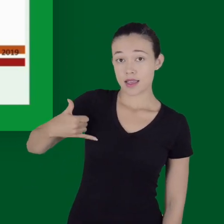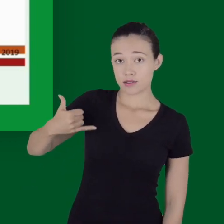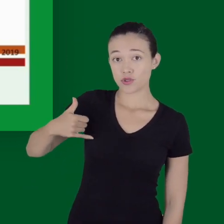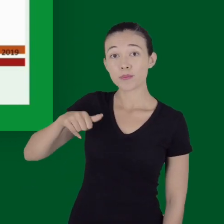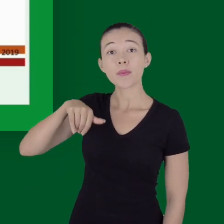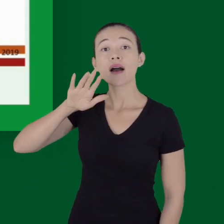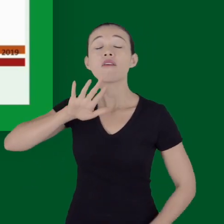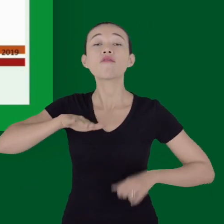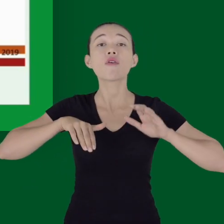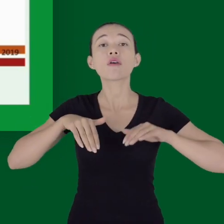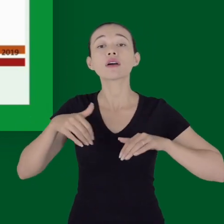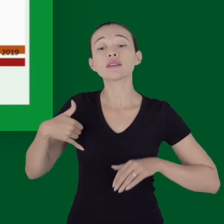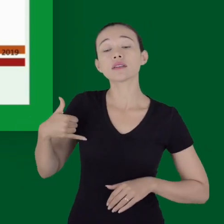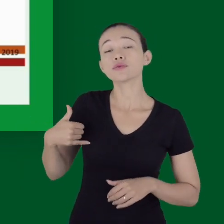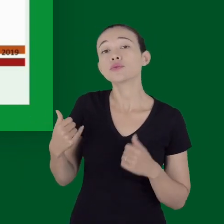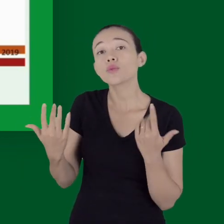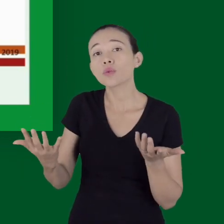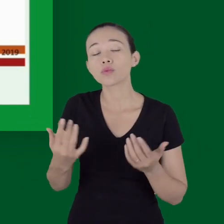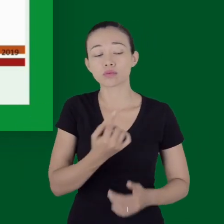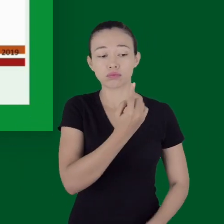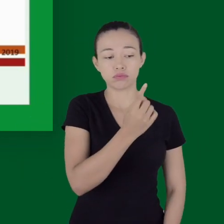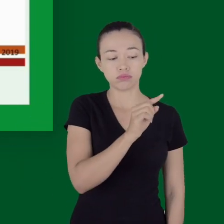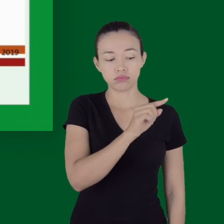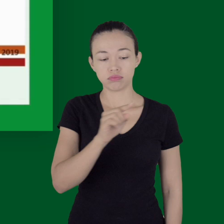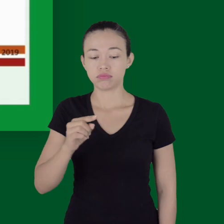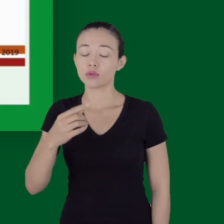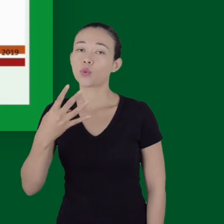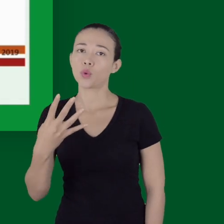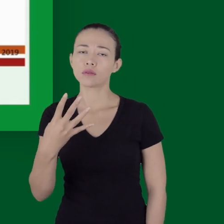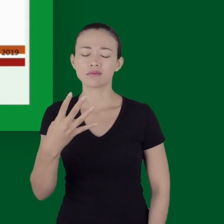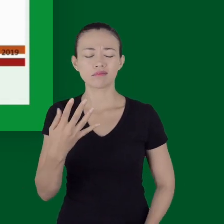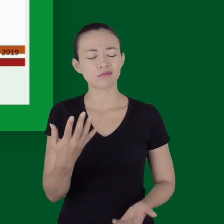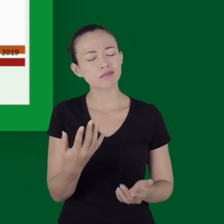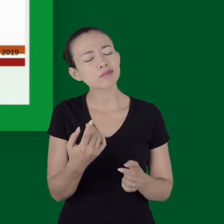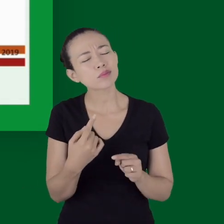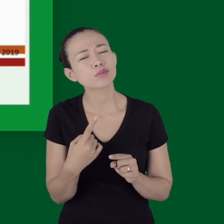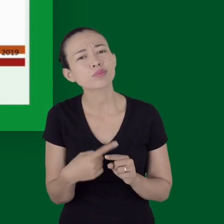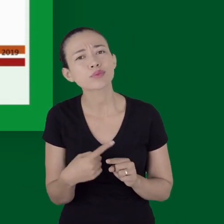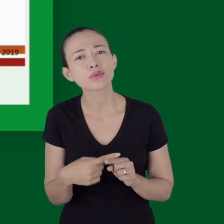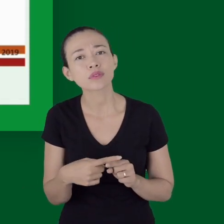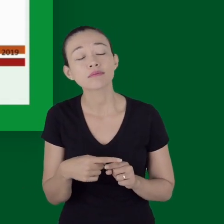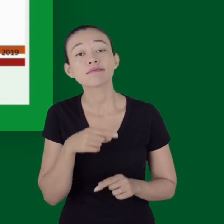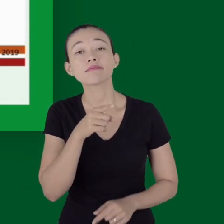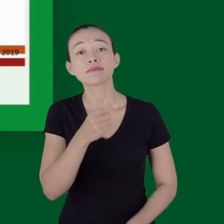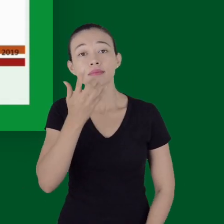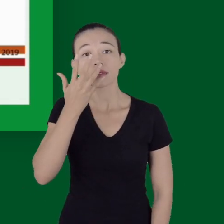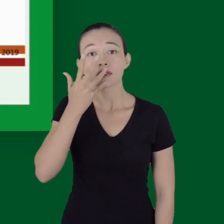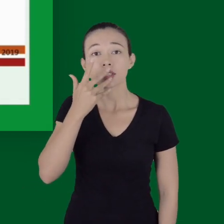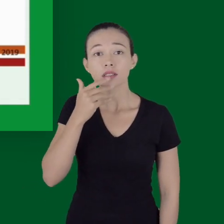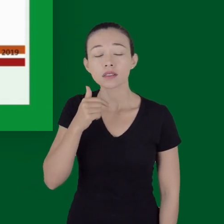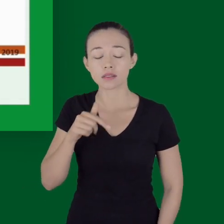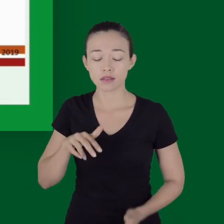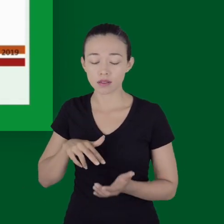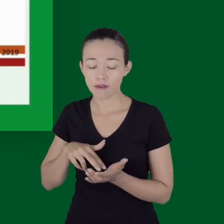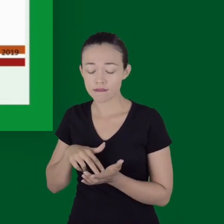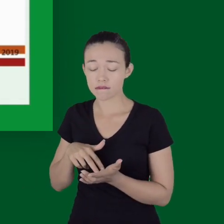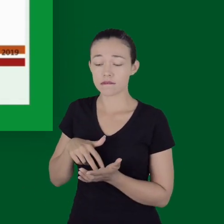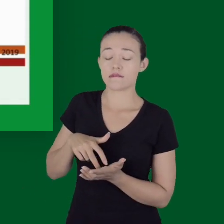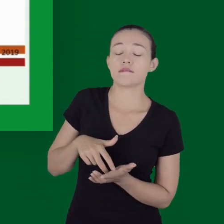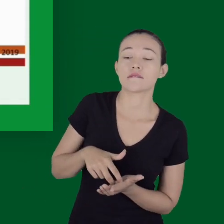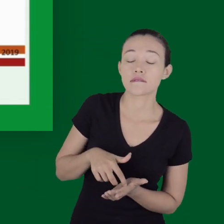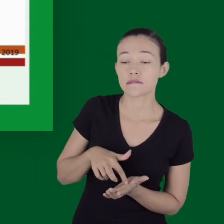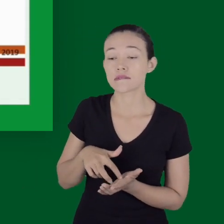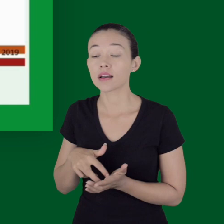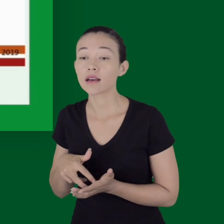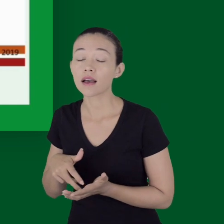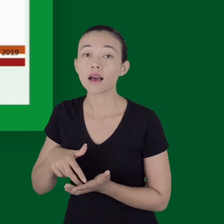entre 1 e 4 anos, né? Os fatores que levam a isso é que as crianças nessa fase elas